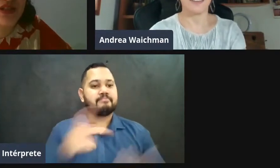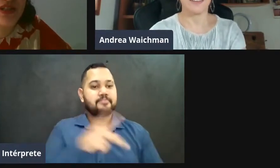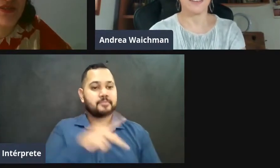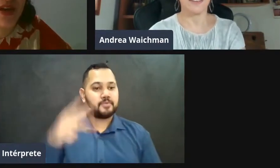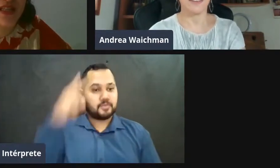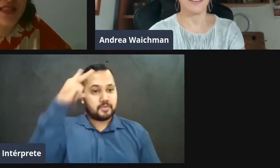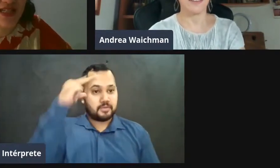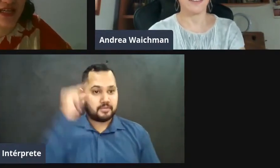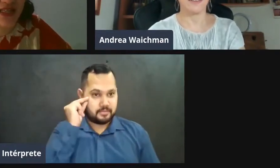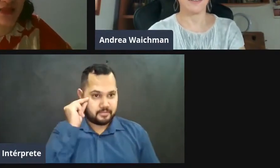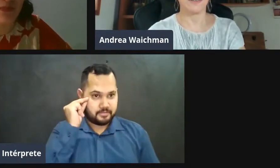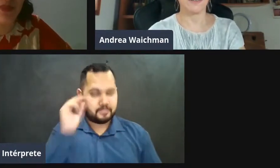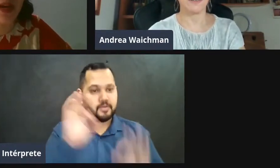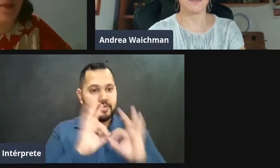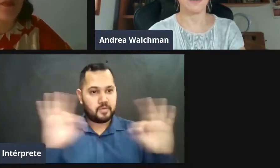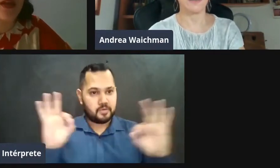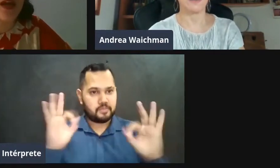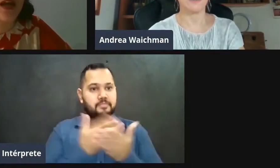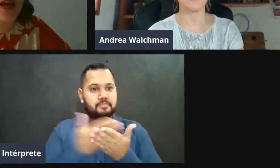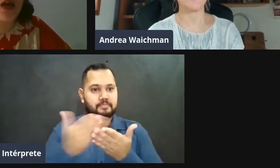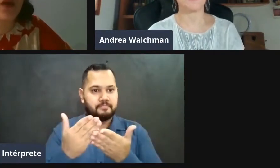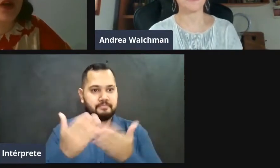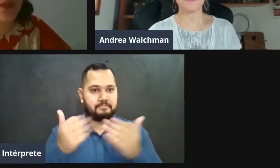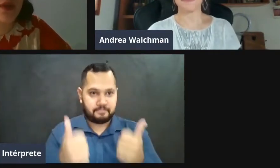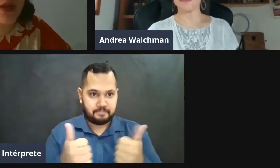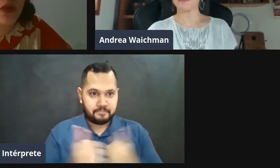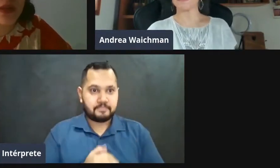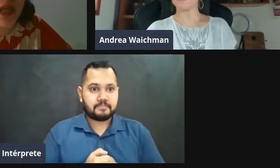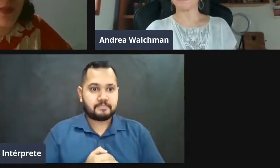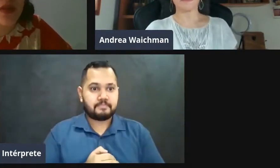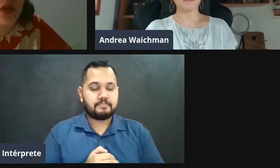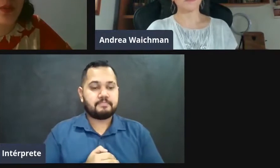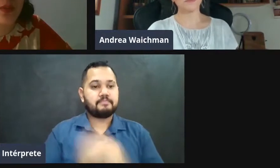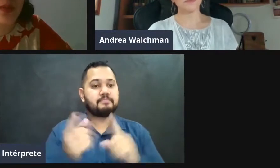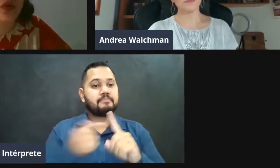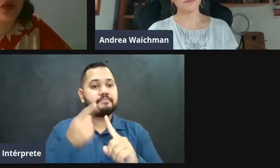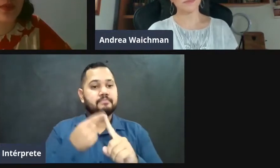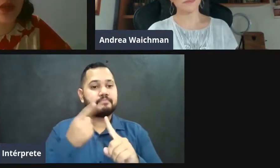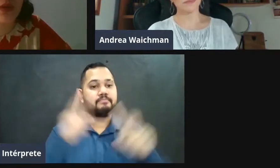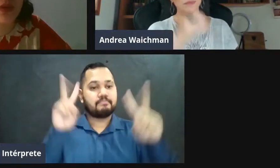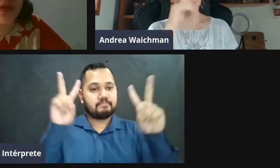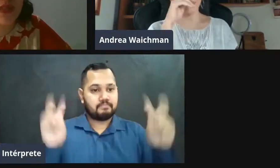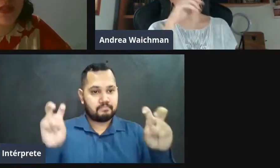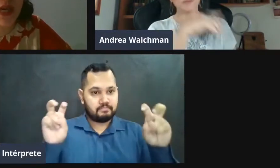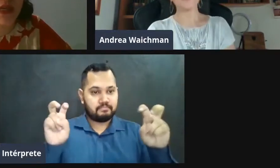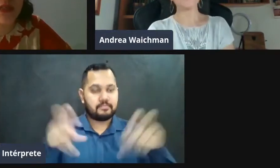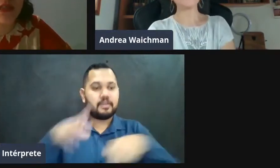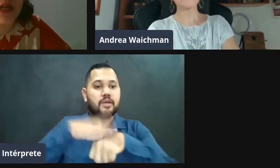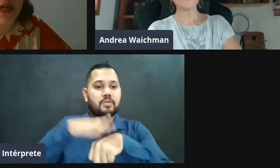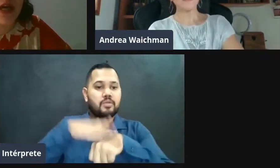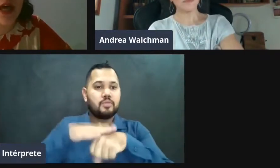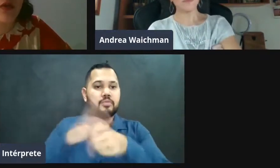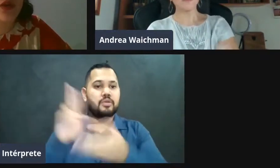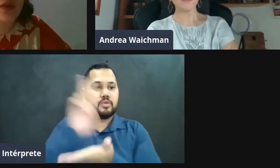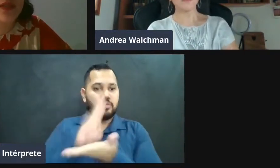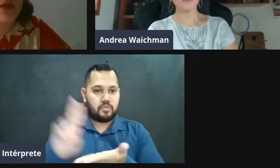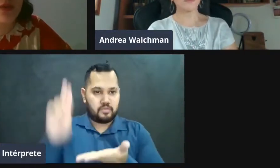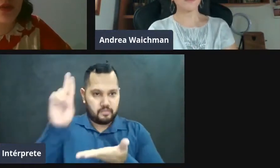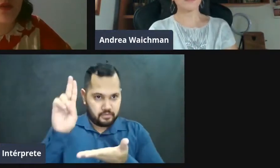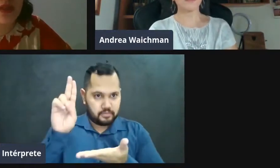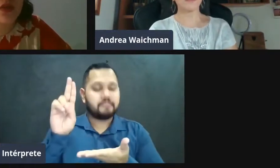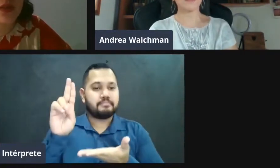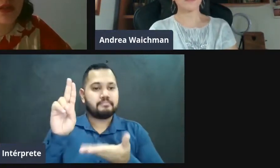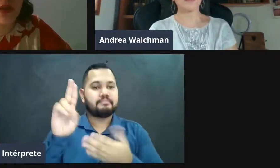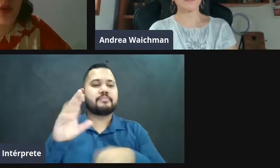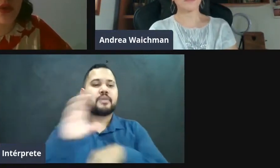a gente vai iniciar aqui, tá? O nosso primeiro tema é sobre autonomia universitária. A Constituição